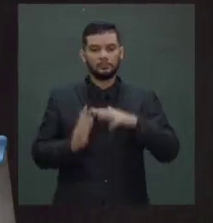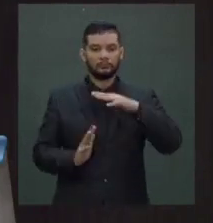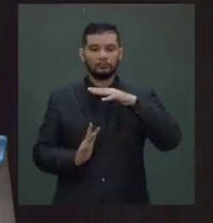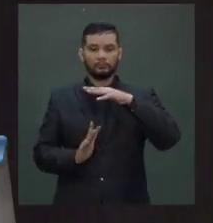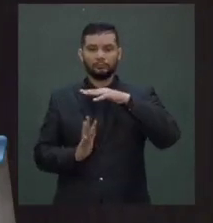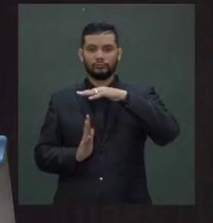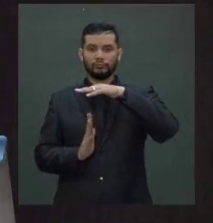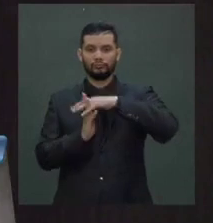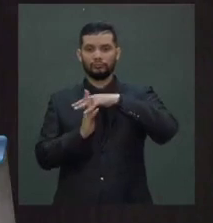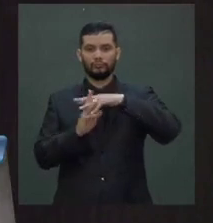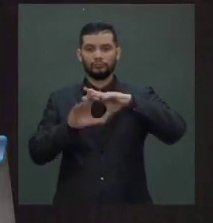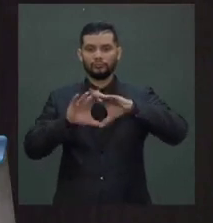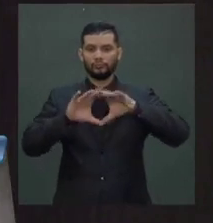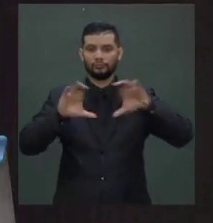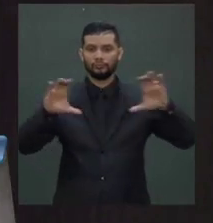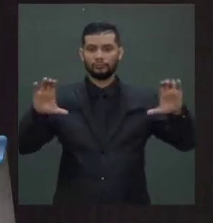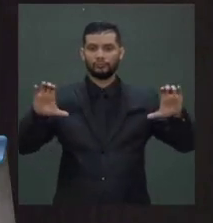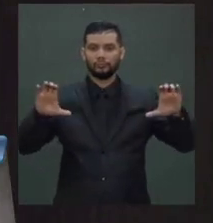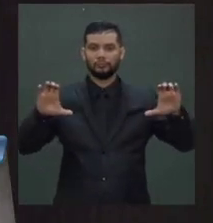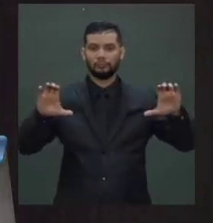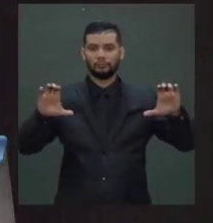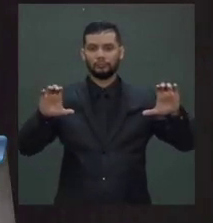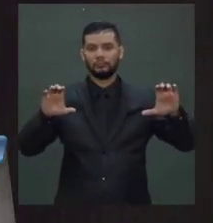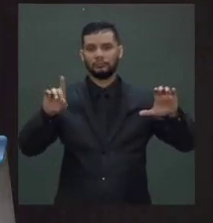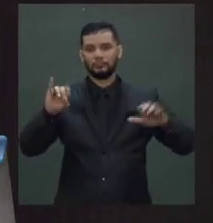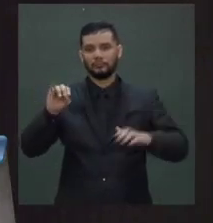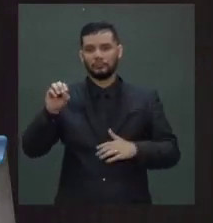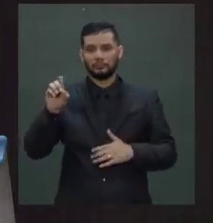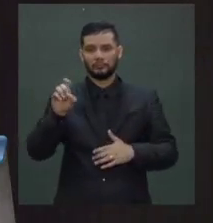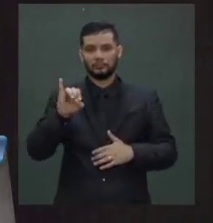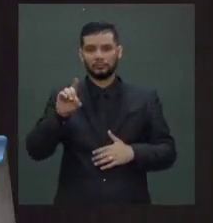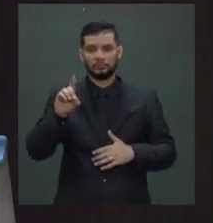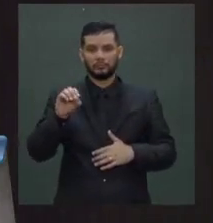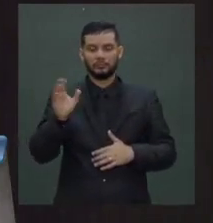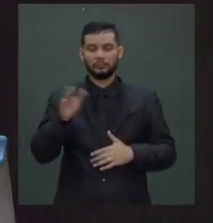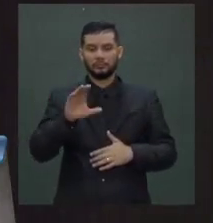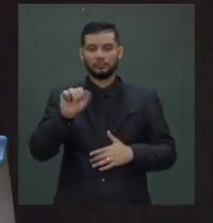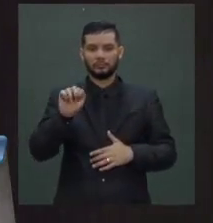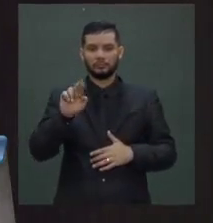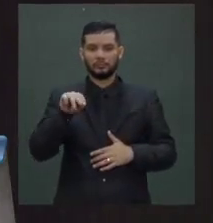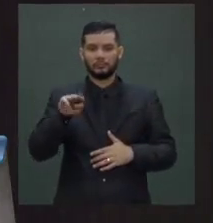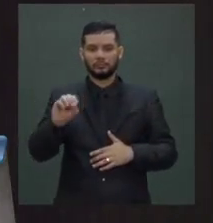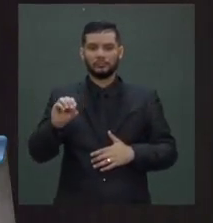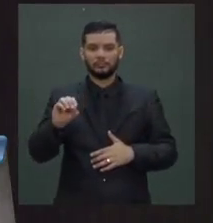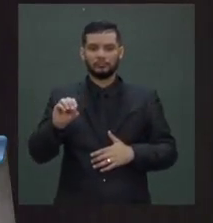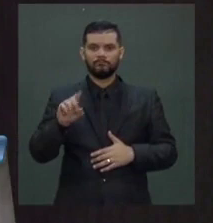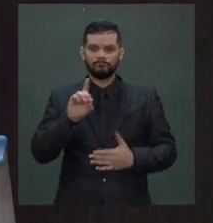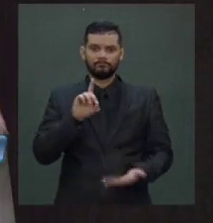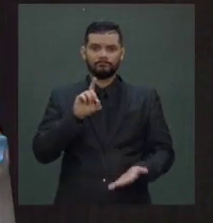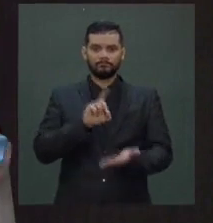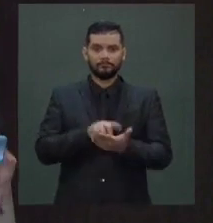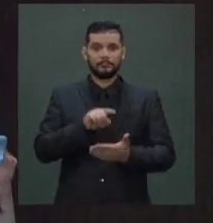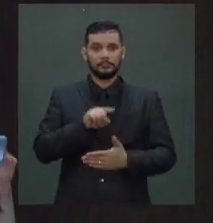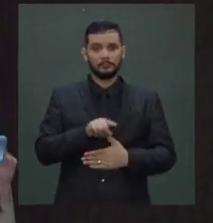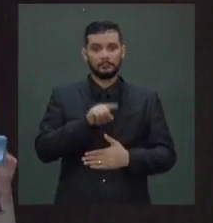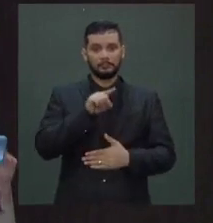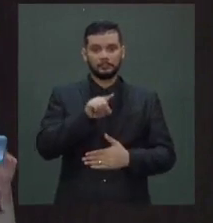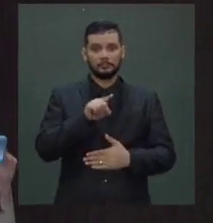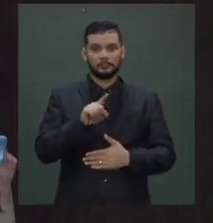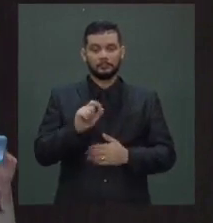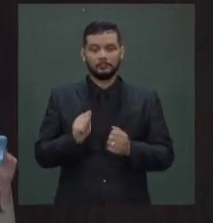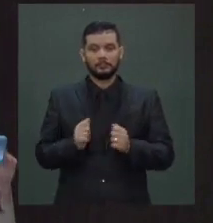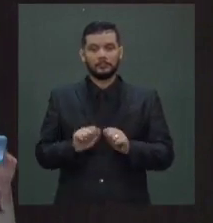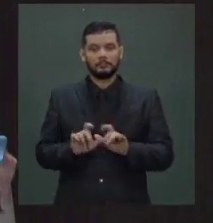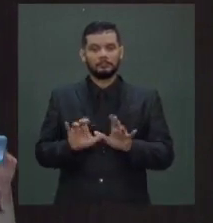atmosfera ao ano. Isso representa um aporte gigantesco de gases do